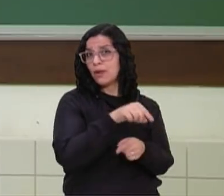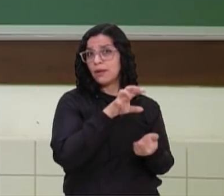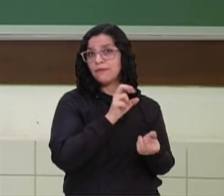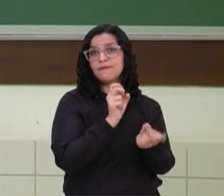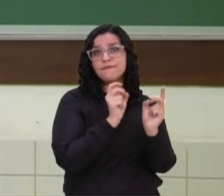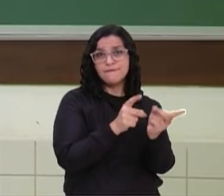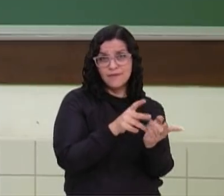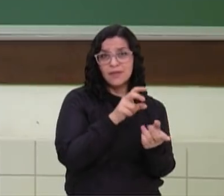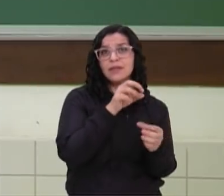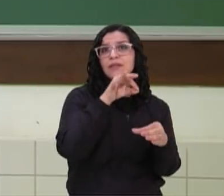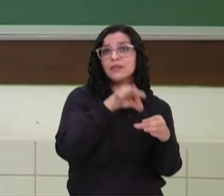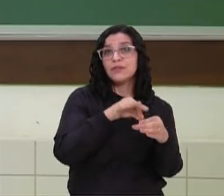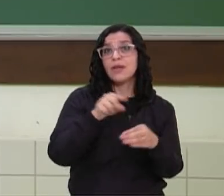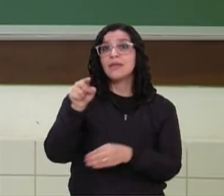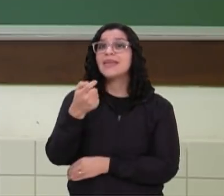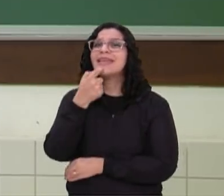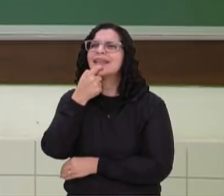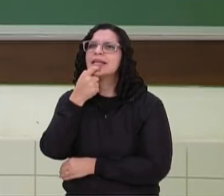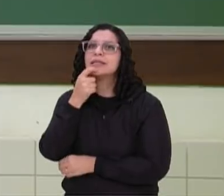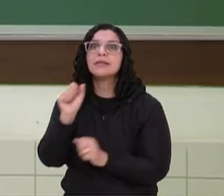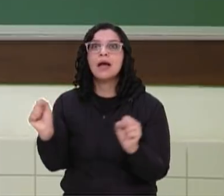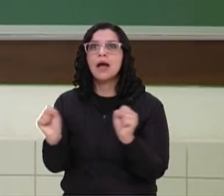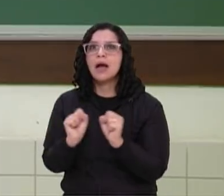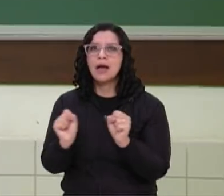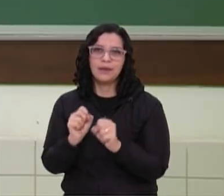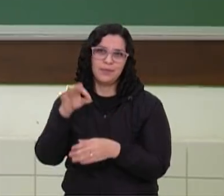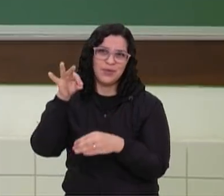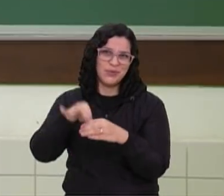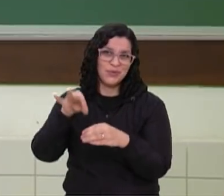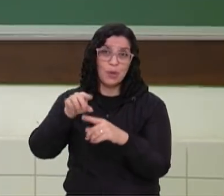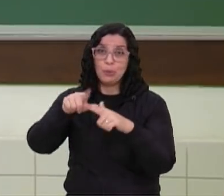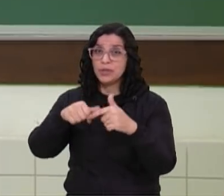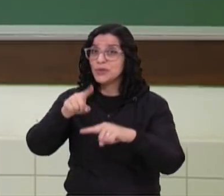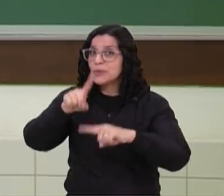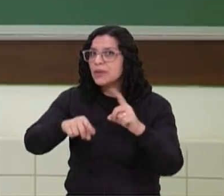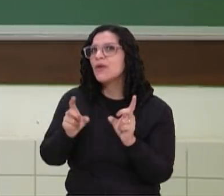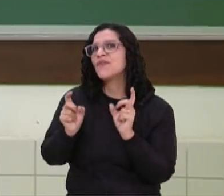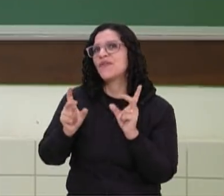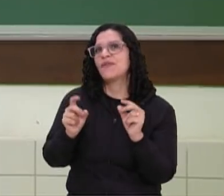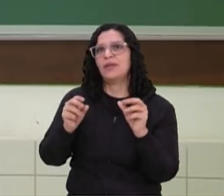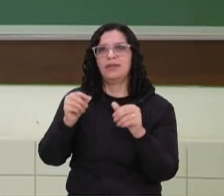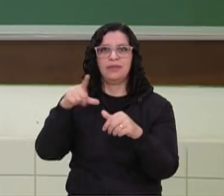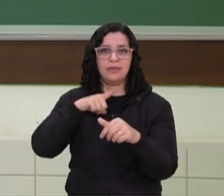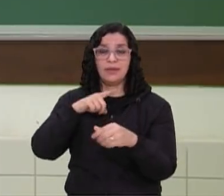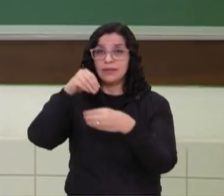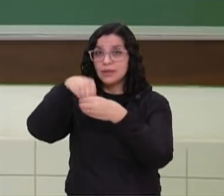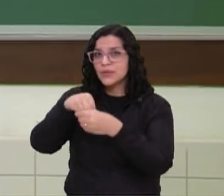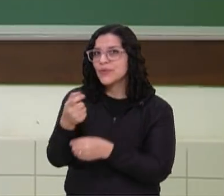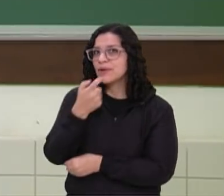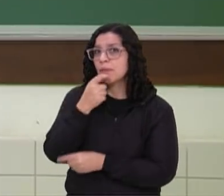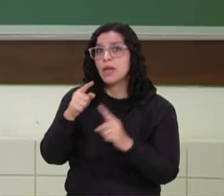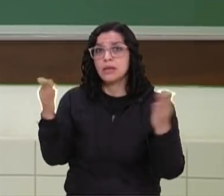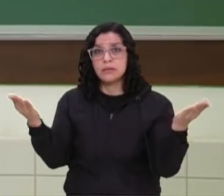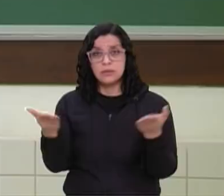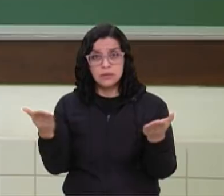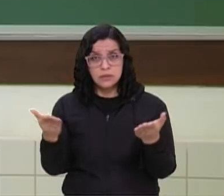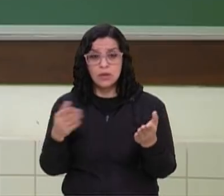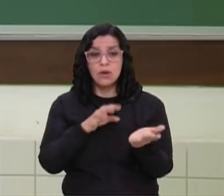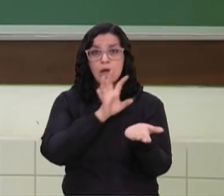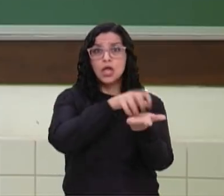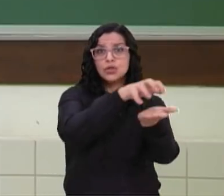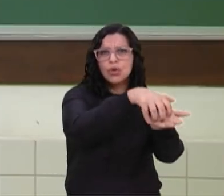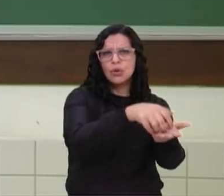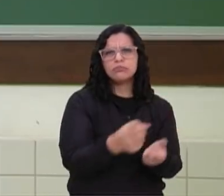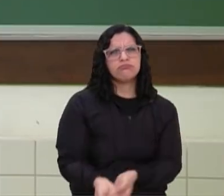deles eram ingleses e que os ingleses sempre adoraram chá. Então é um produto muito comercializado. Vai ser a partir desse momento que os colonos